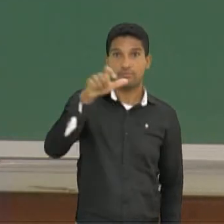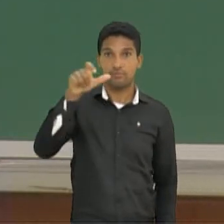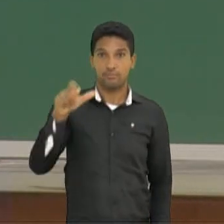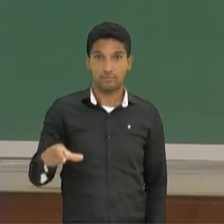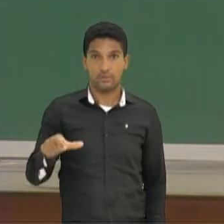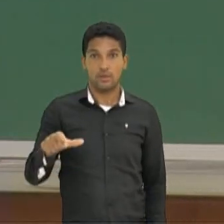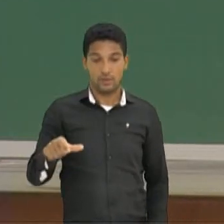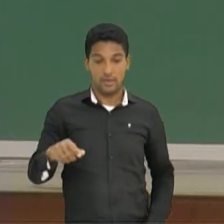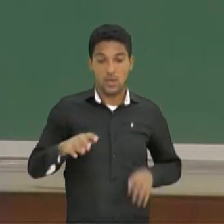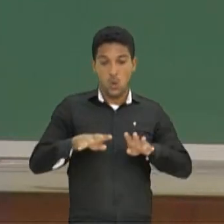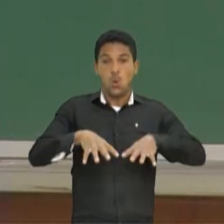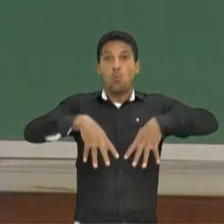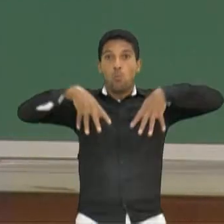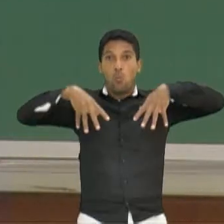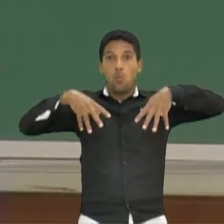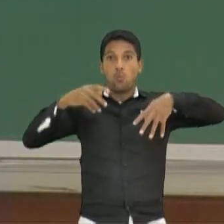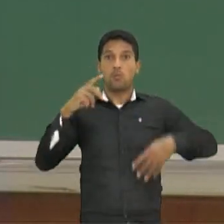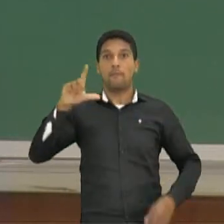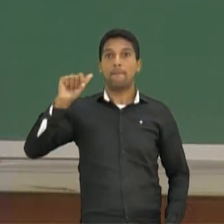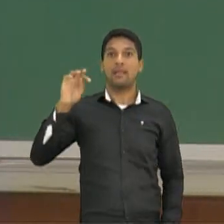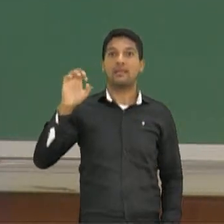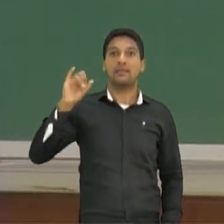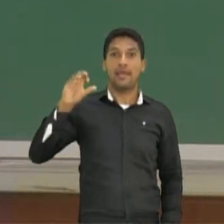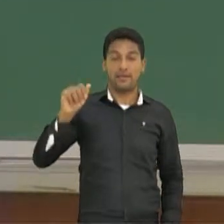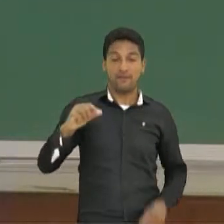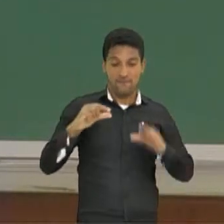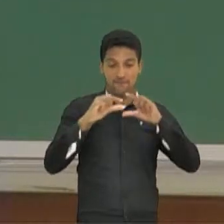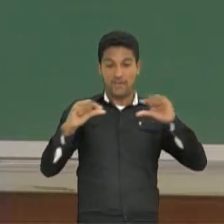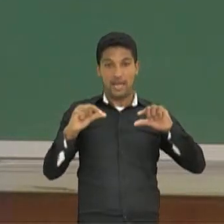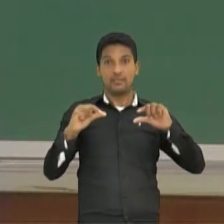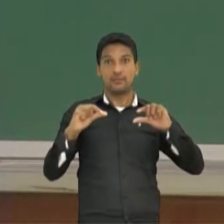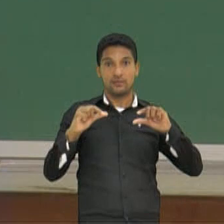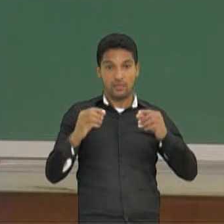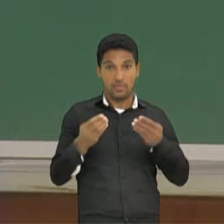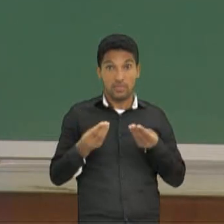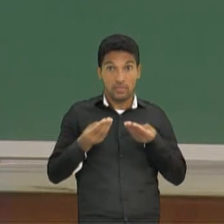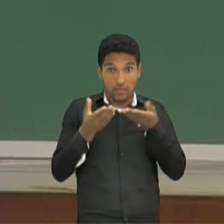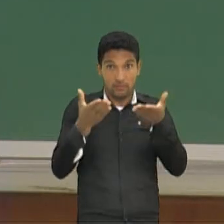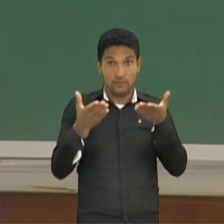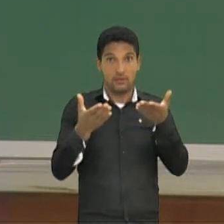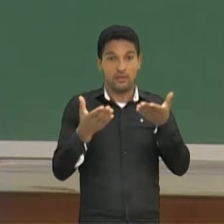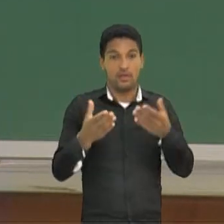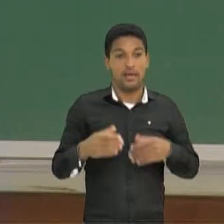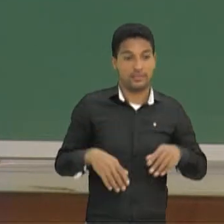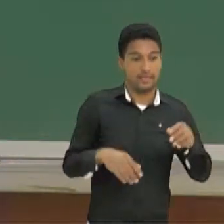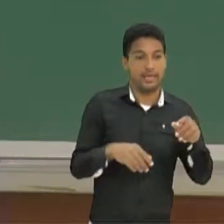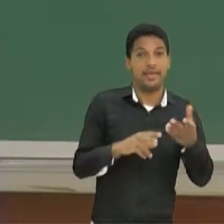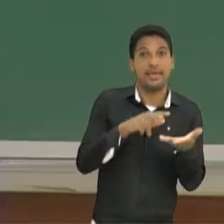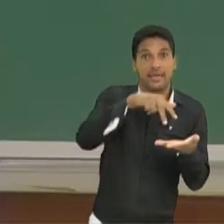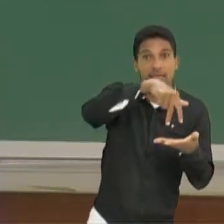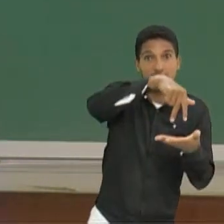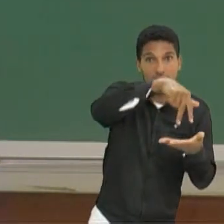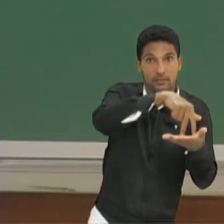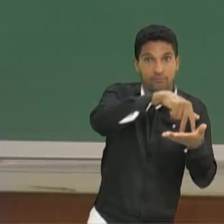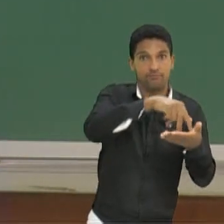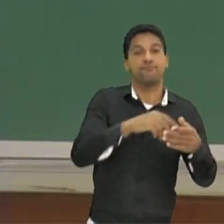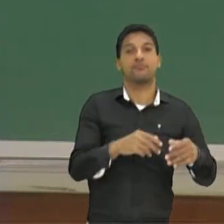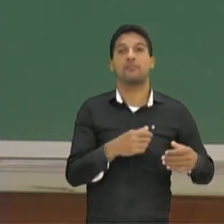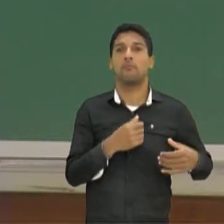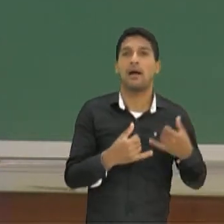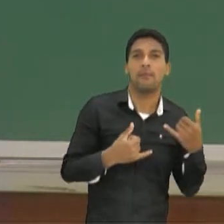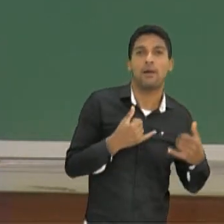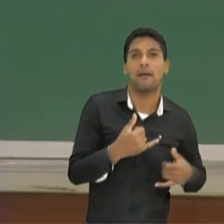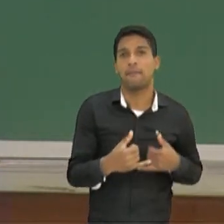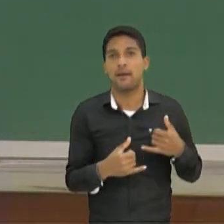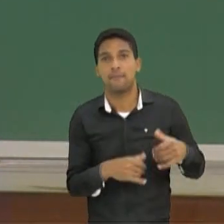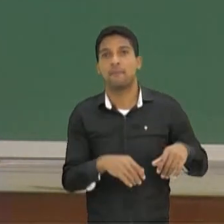pela plateia, né? Quando o mediador disser transforma, os jogadores congelam e um que está de fora tem que entrar e transformar a